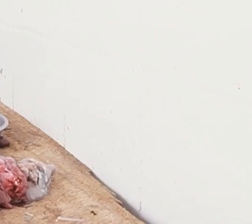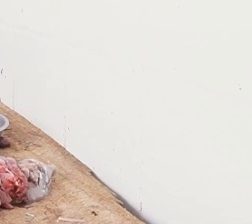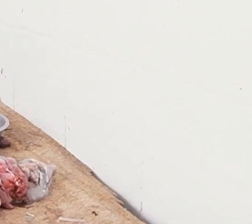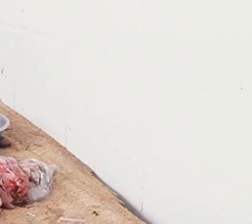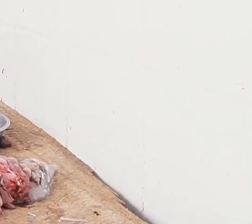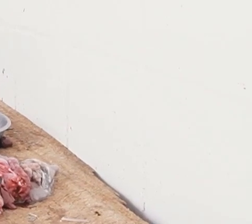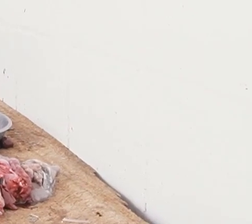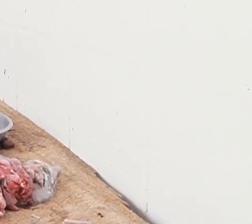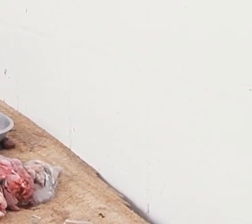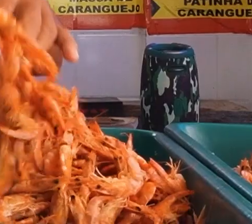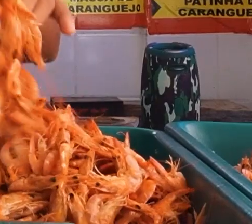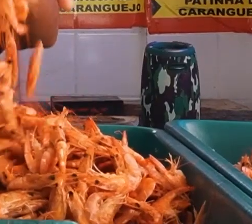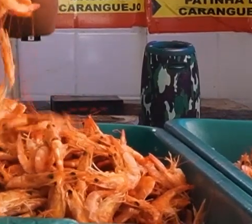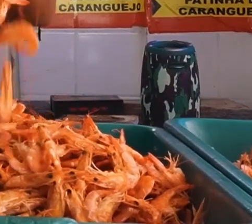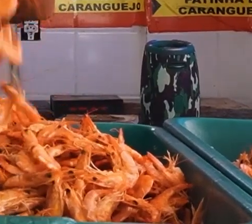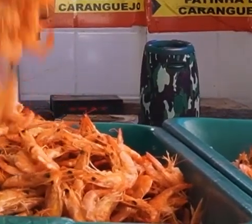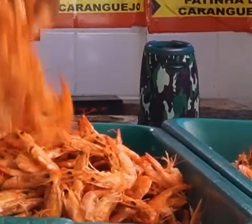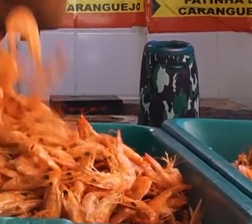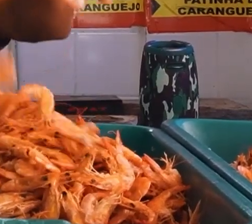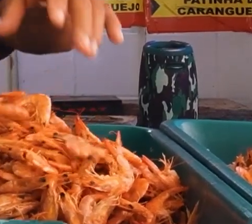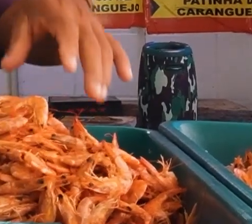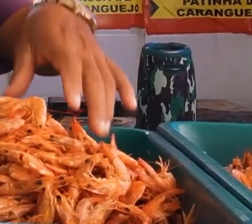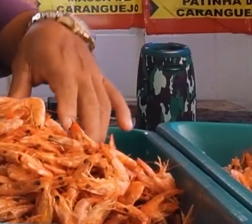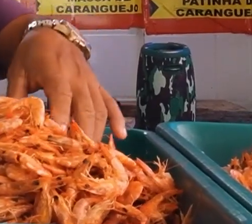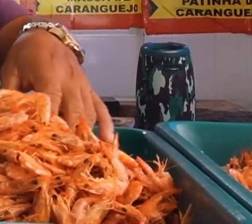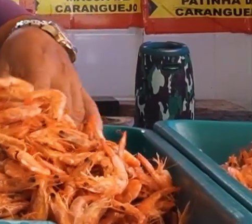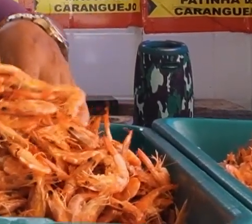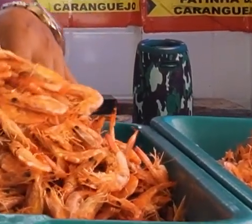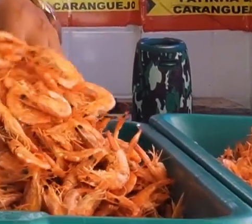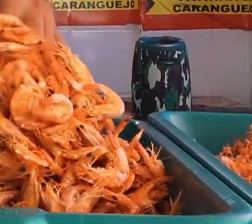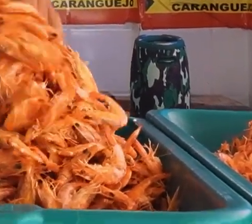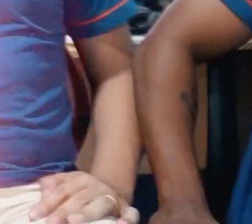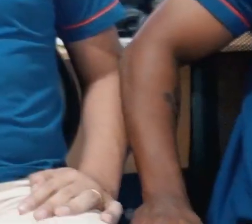cada rosto uma conexão.